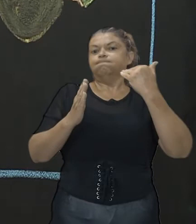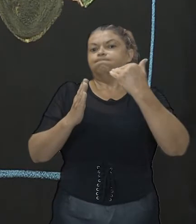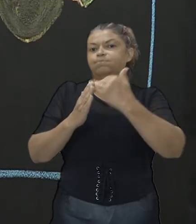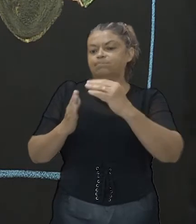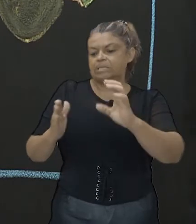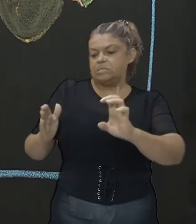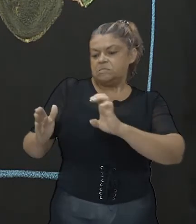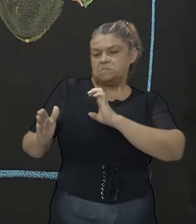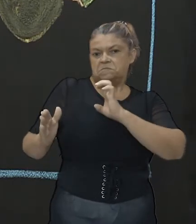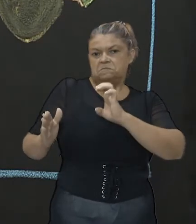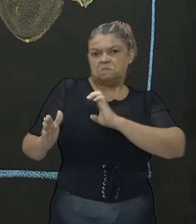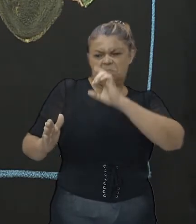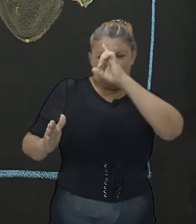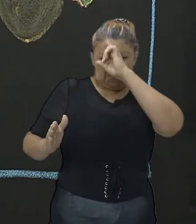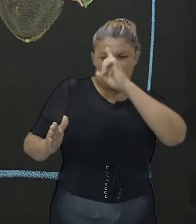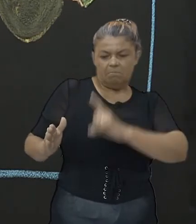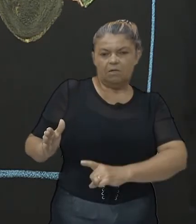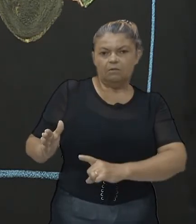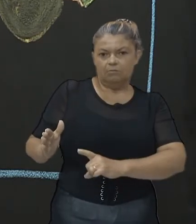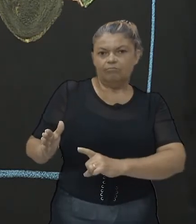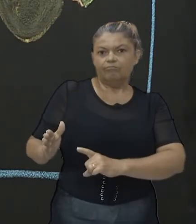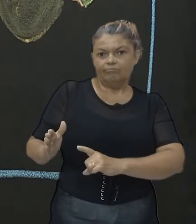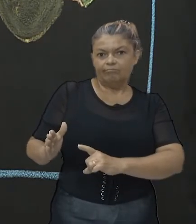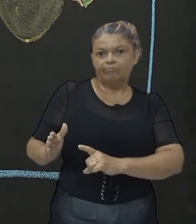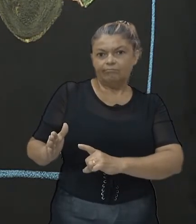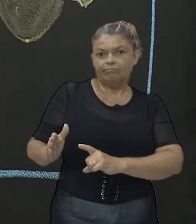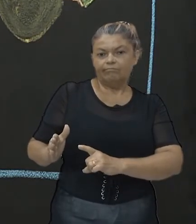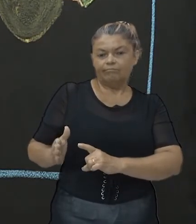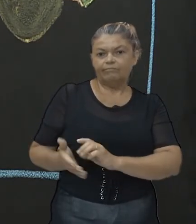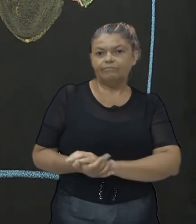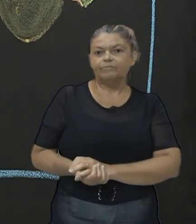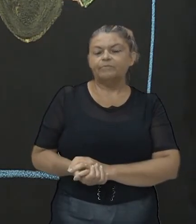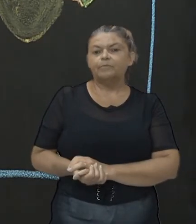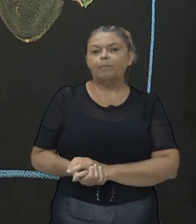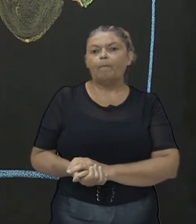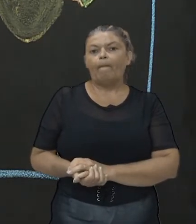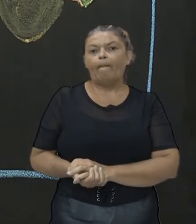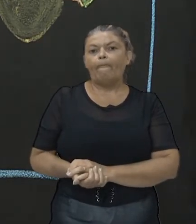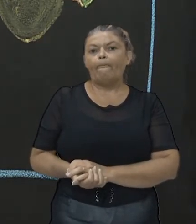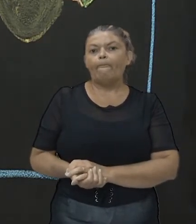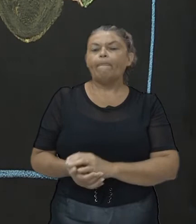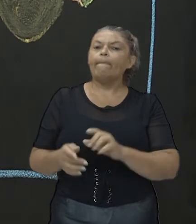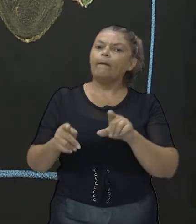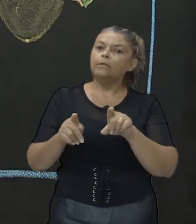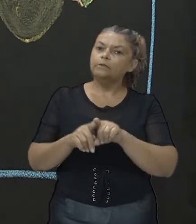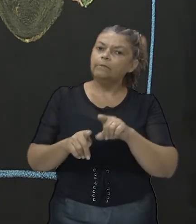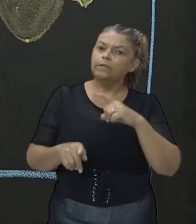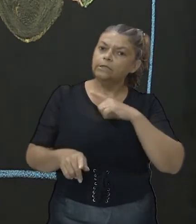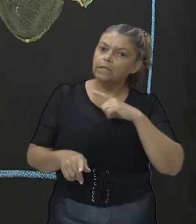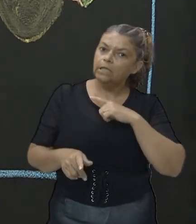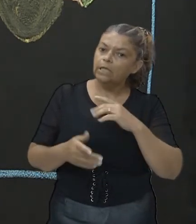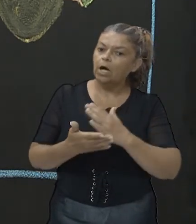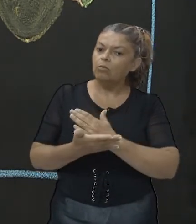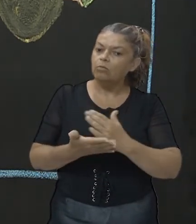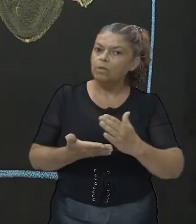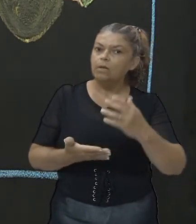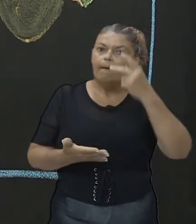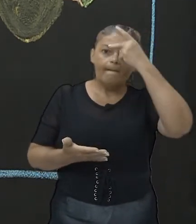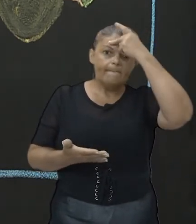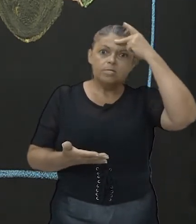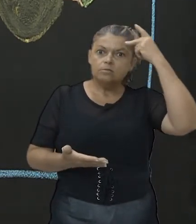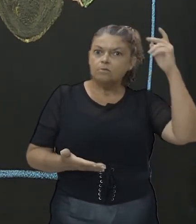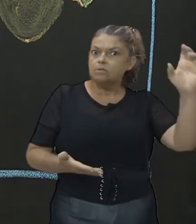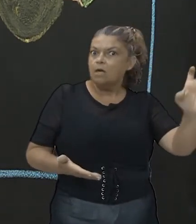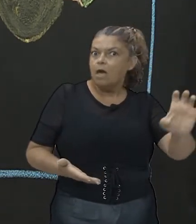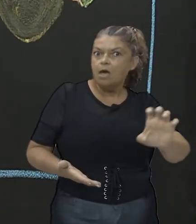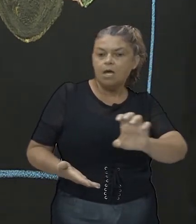população menos favorecida. Dessa maneira, então, nós vamos ter pessoas com alto rendimento, com riquezas